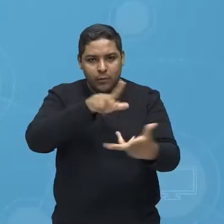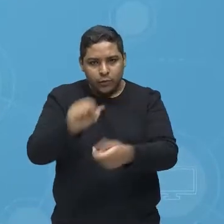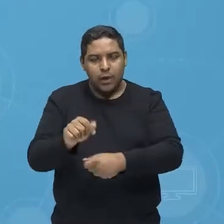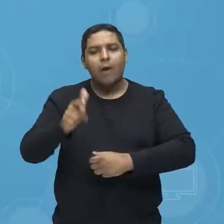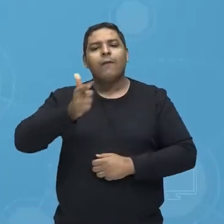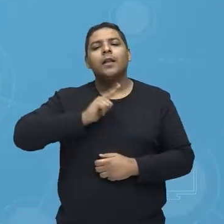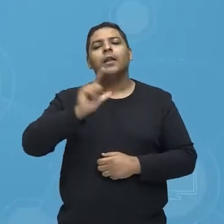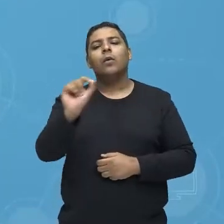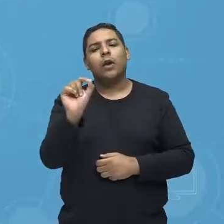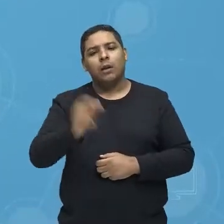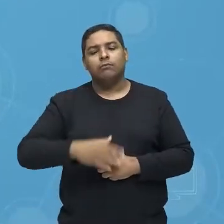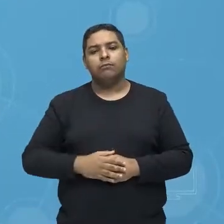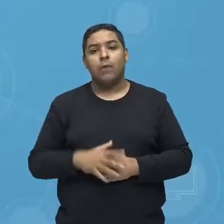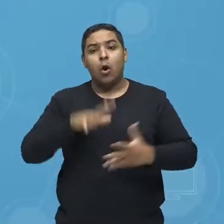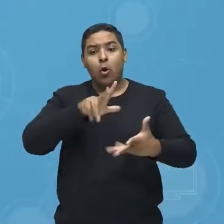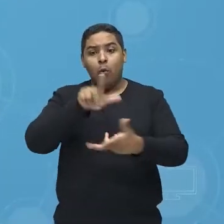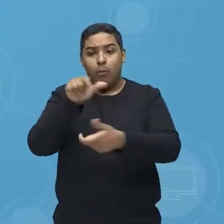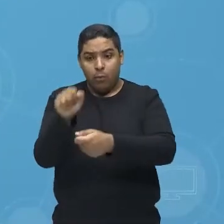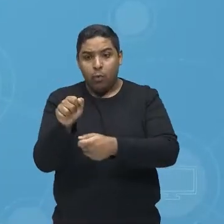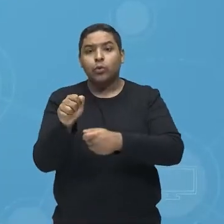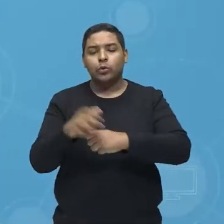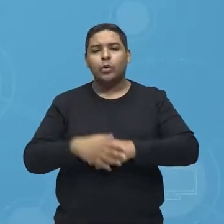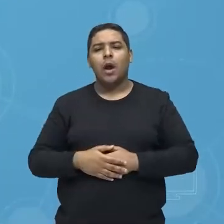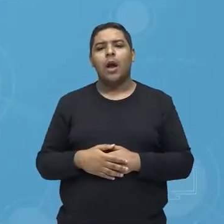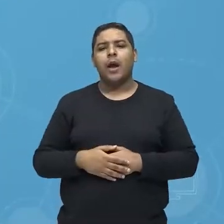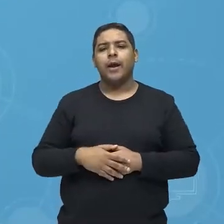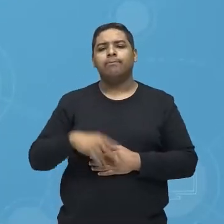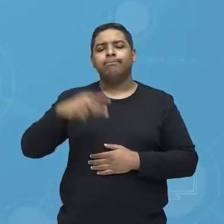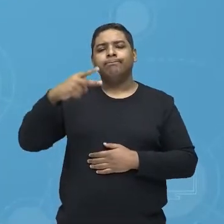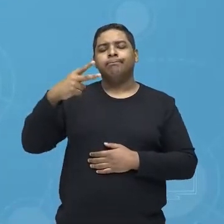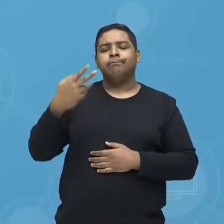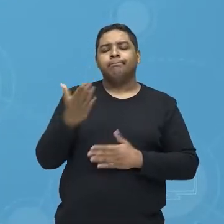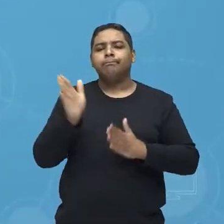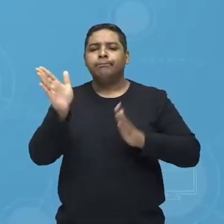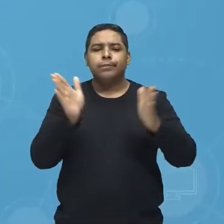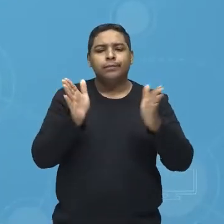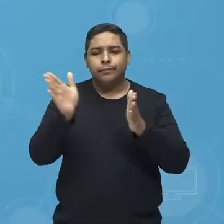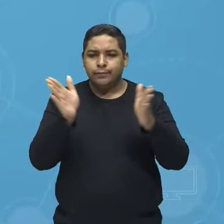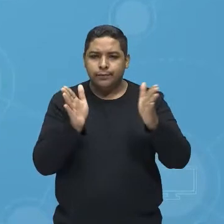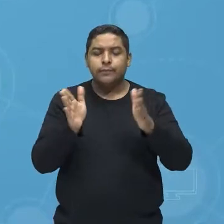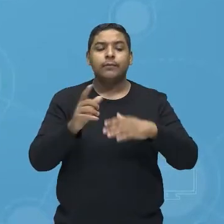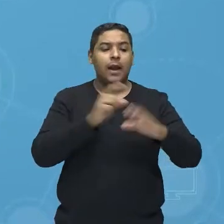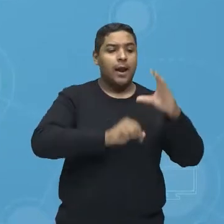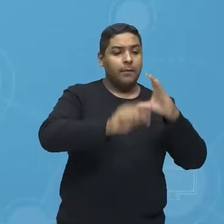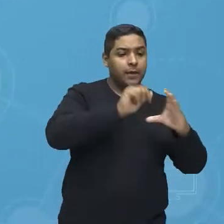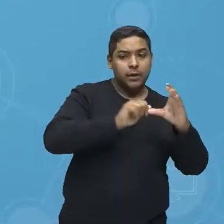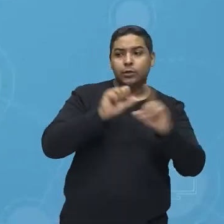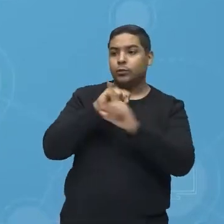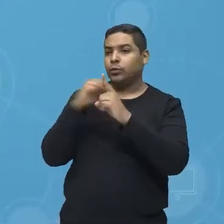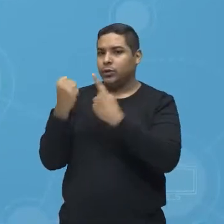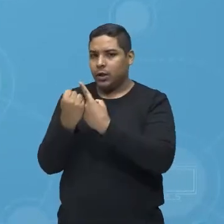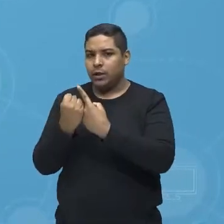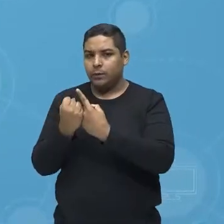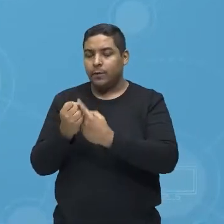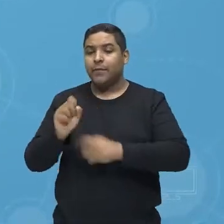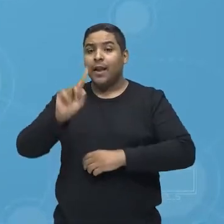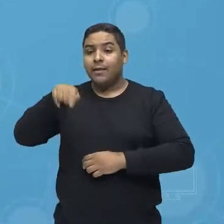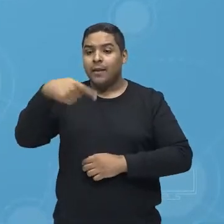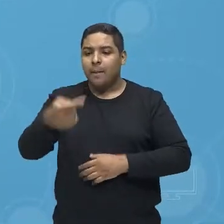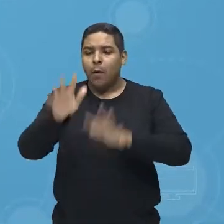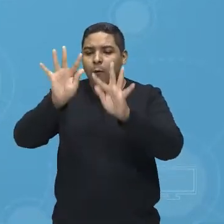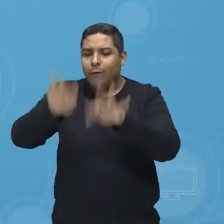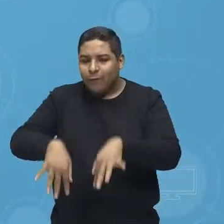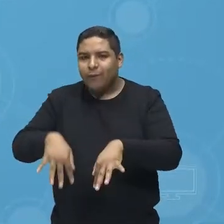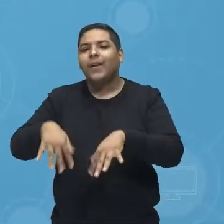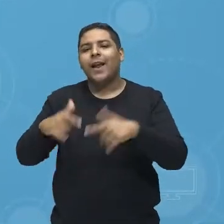um mundo bipolar, que ficou dividido entre o capitalismo e o socialismo, né? Após o fim da Guerra Fria, a gente observa que o mundo começa